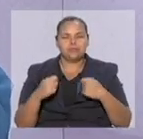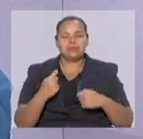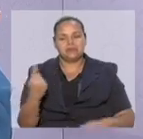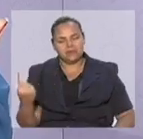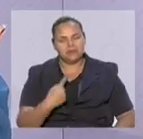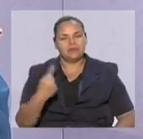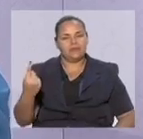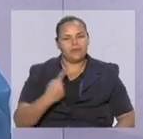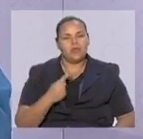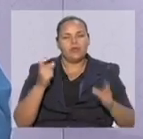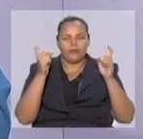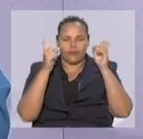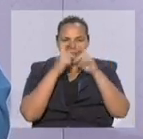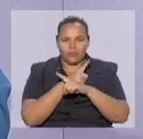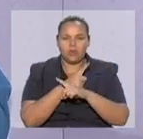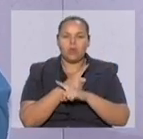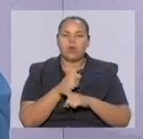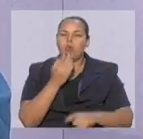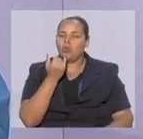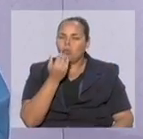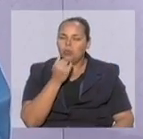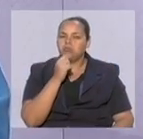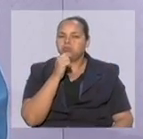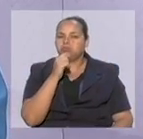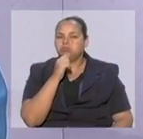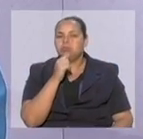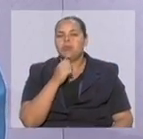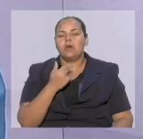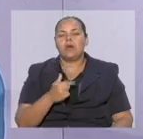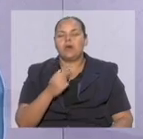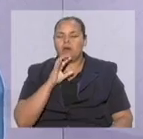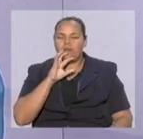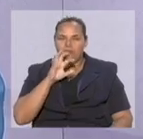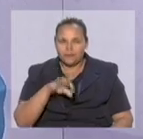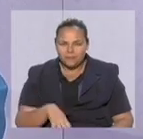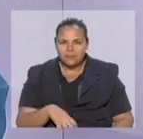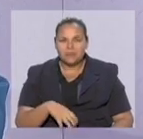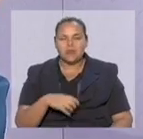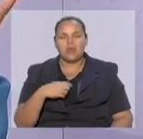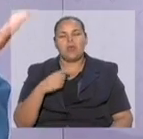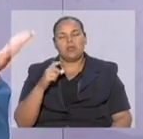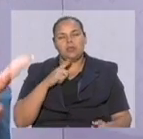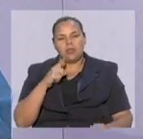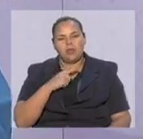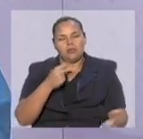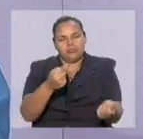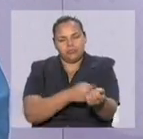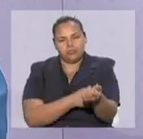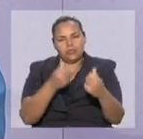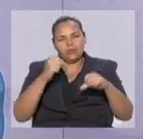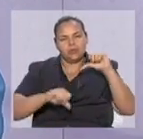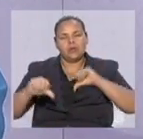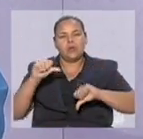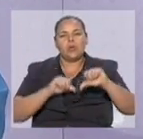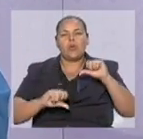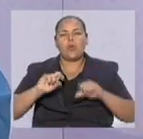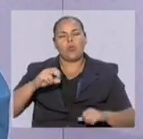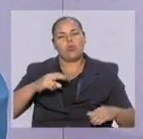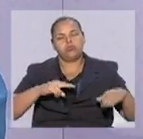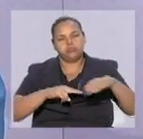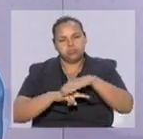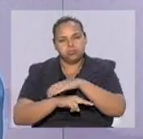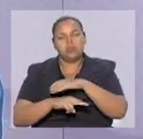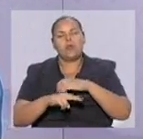ainda tem que ir e vir com dificuldade do que vai comer. Normalmente a pessoa tem náuseas após uma químio ou a